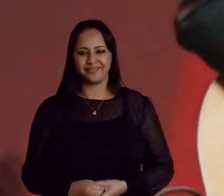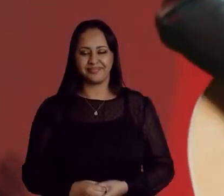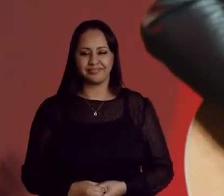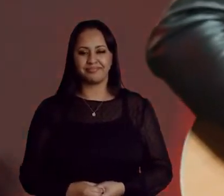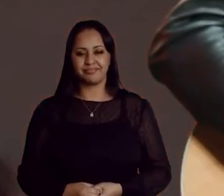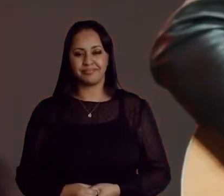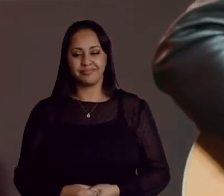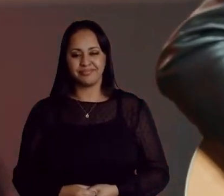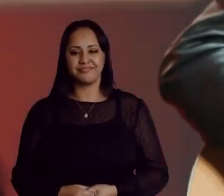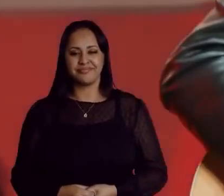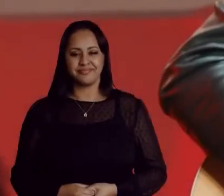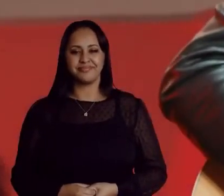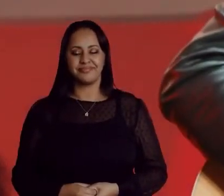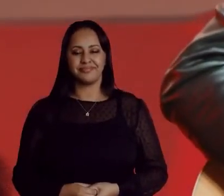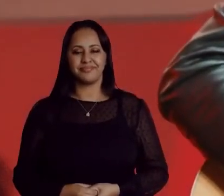Sabe?